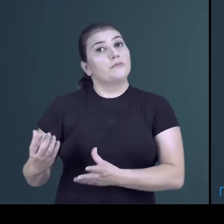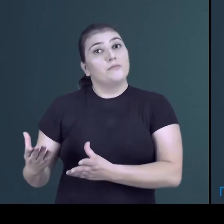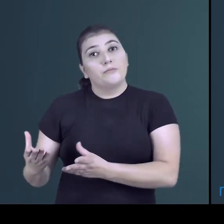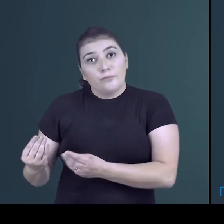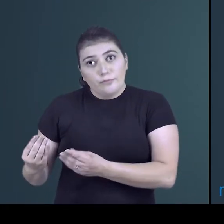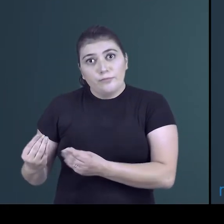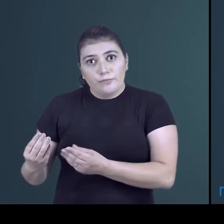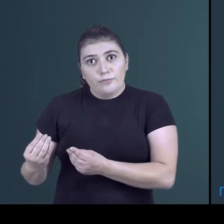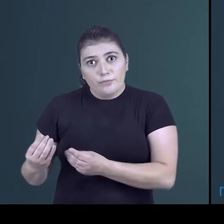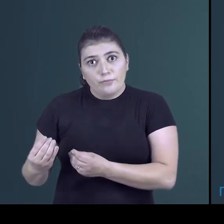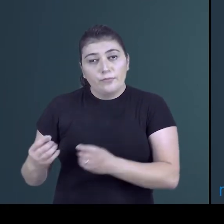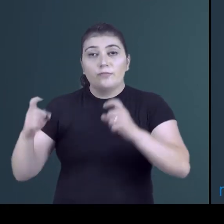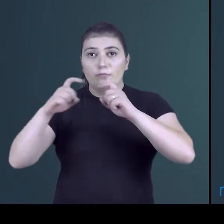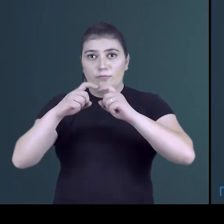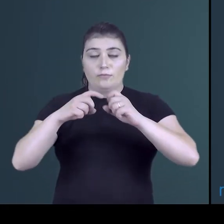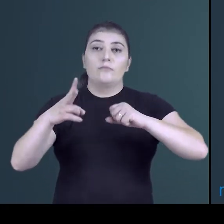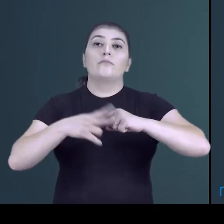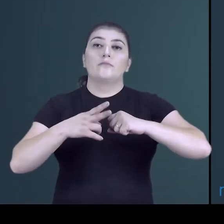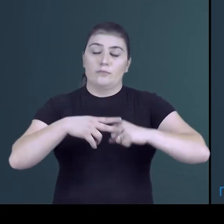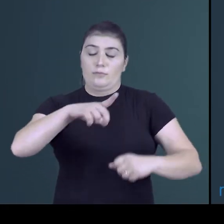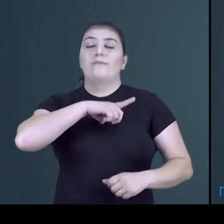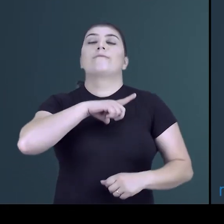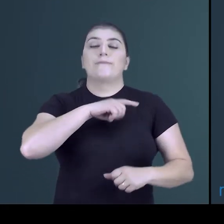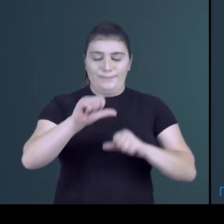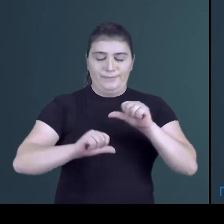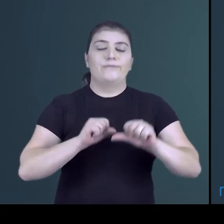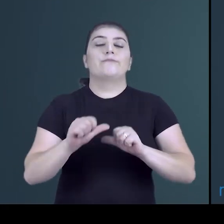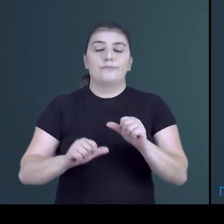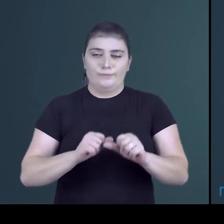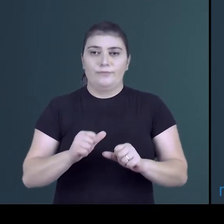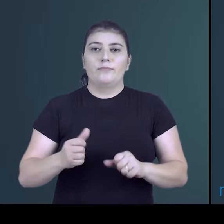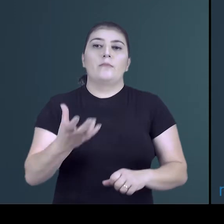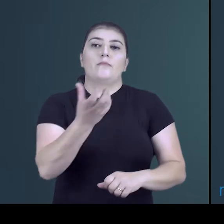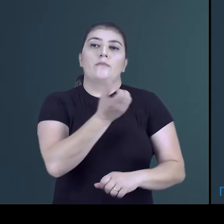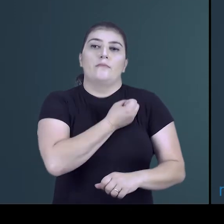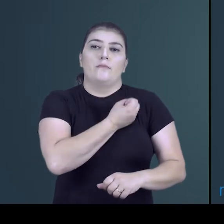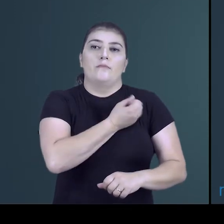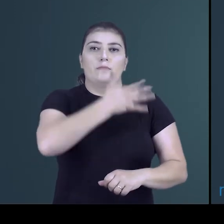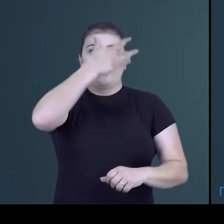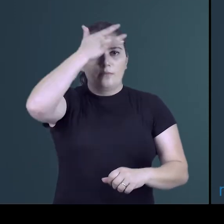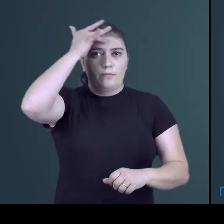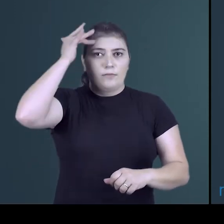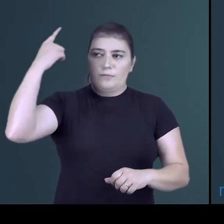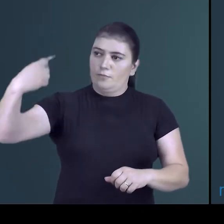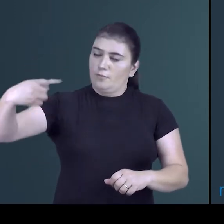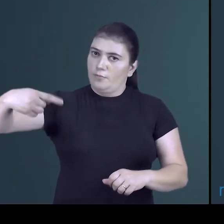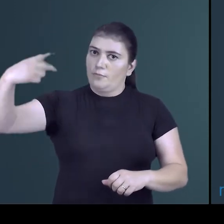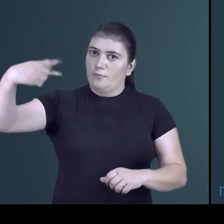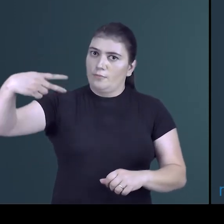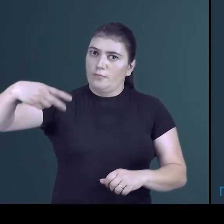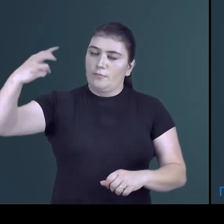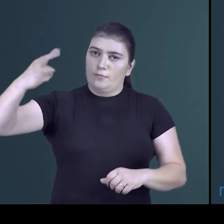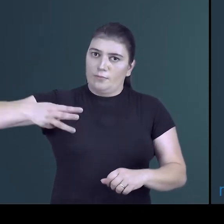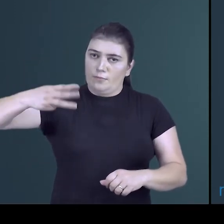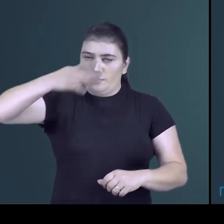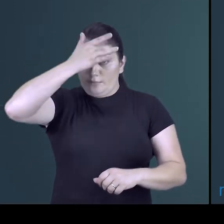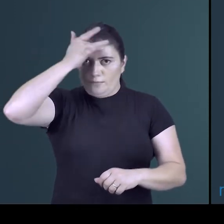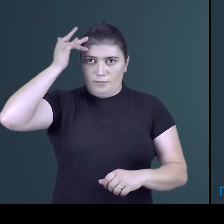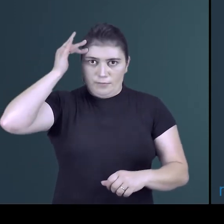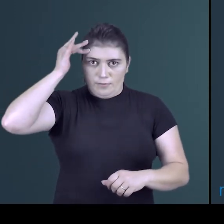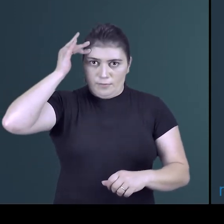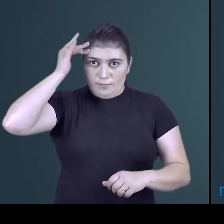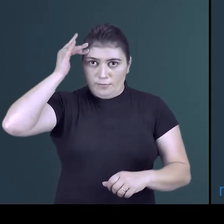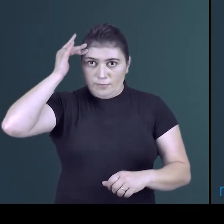plural. A concordância verbal tem uma mudança, número pessoal, isto é, primeira, segunda e